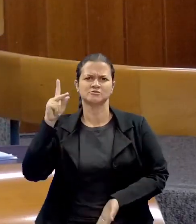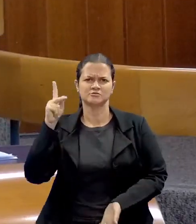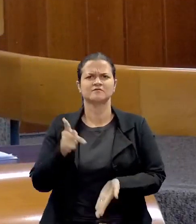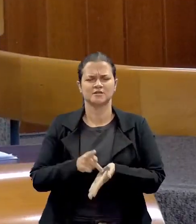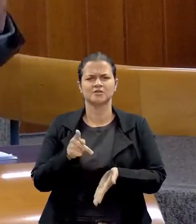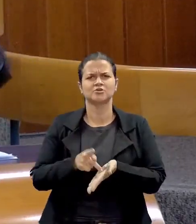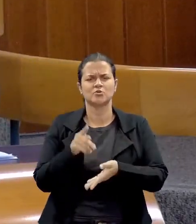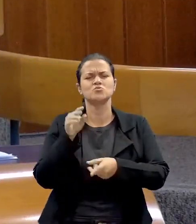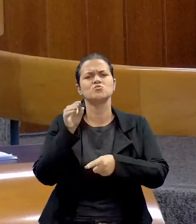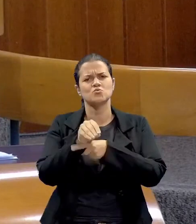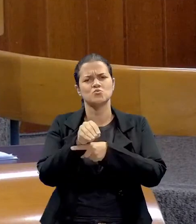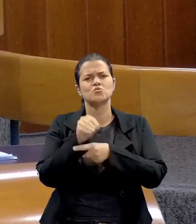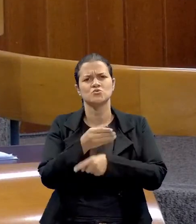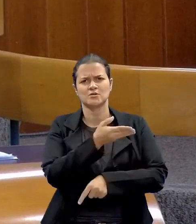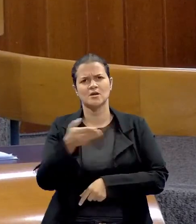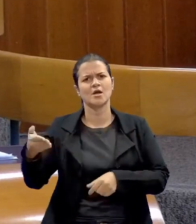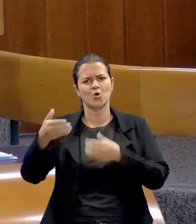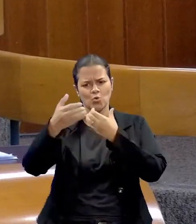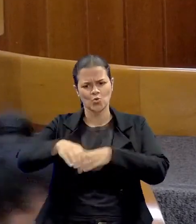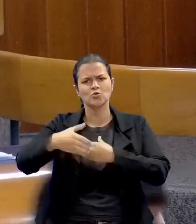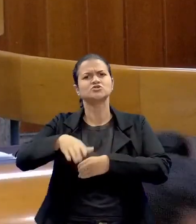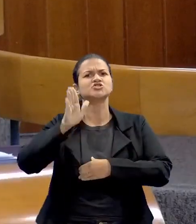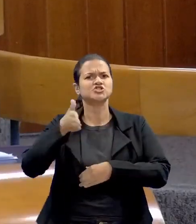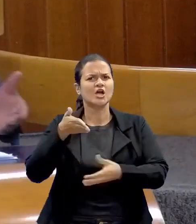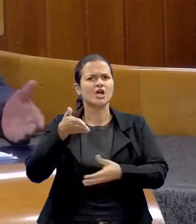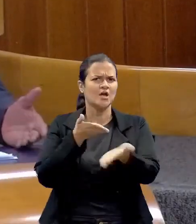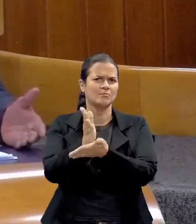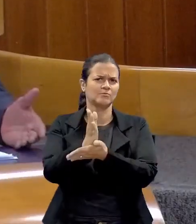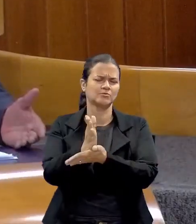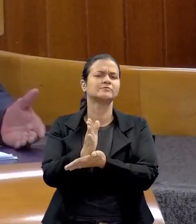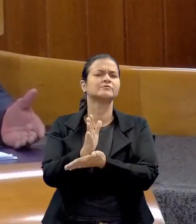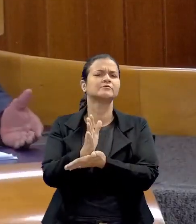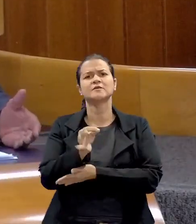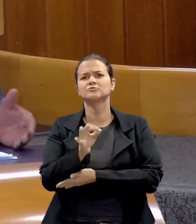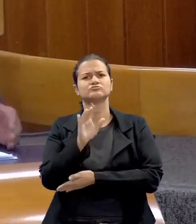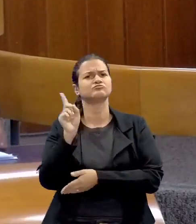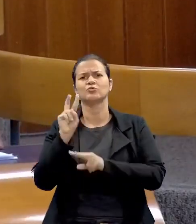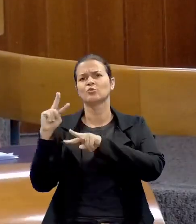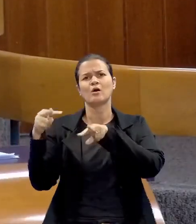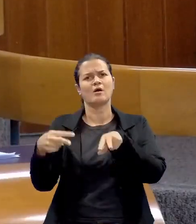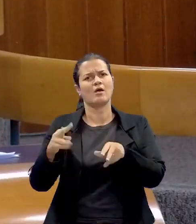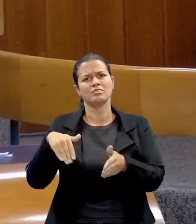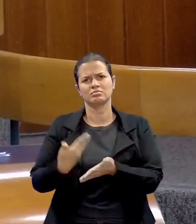cuidar dos concursados que foram aprovados e realmente não foram reconhecidos até agora.